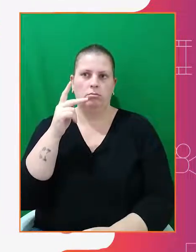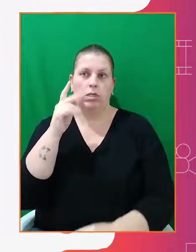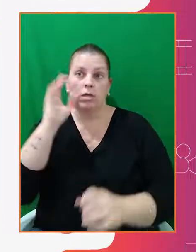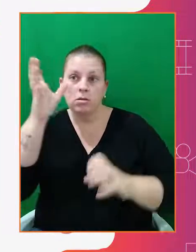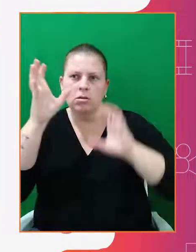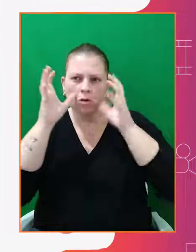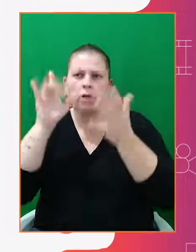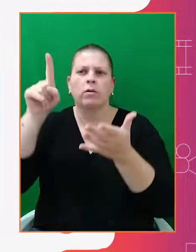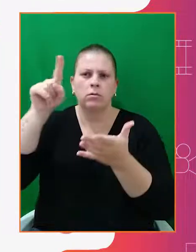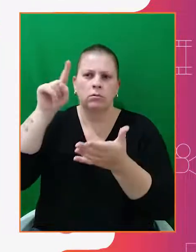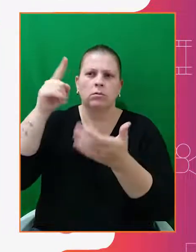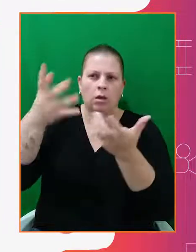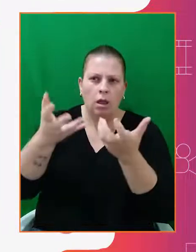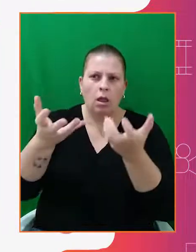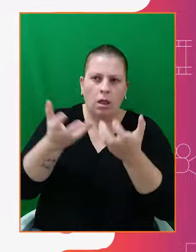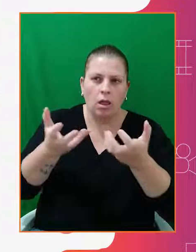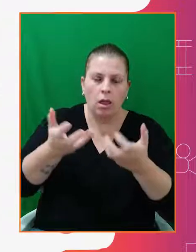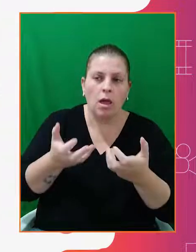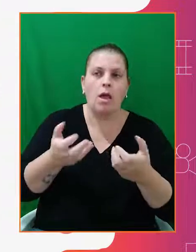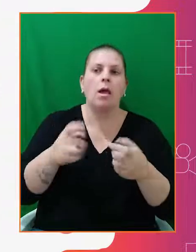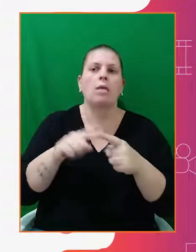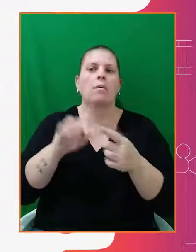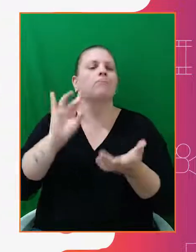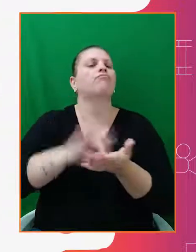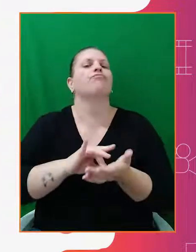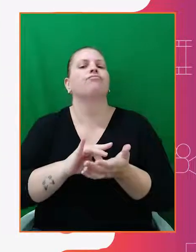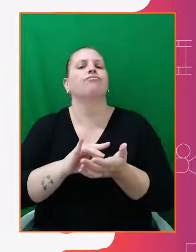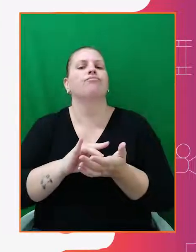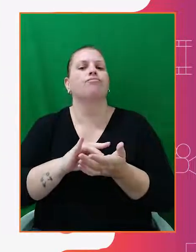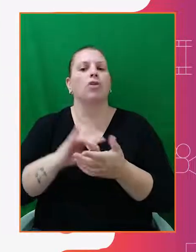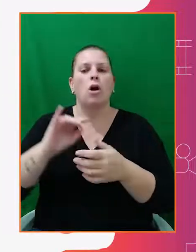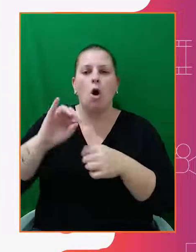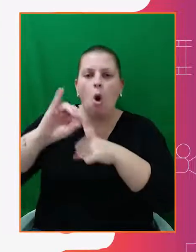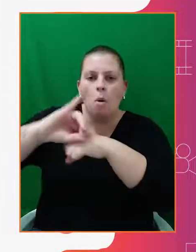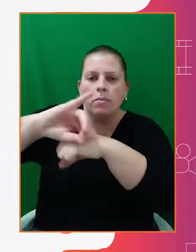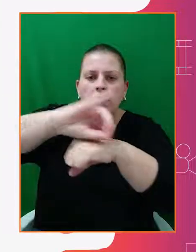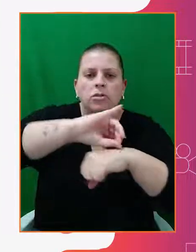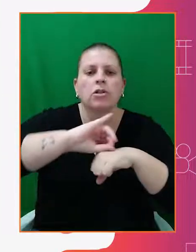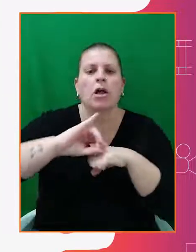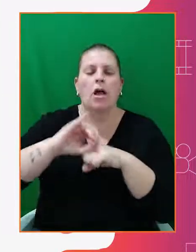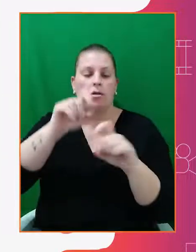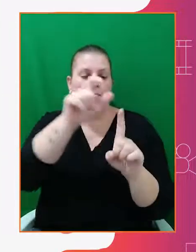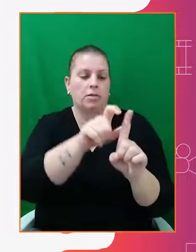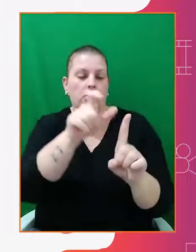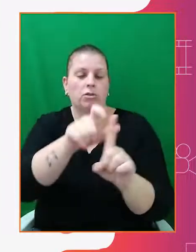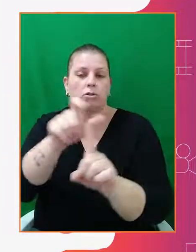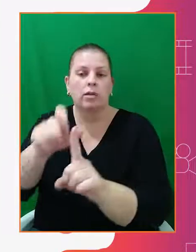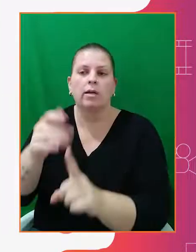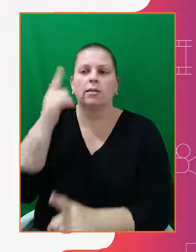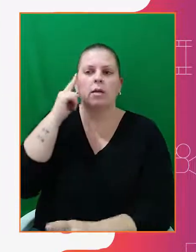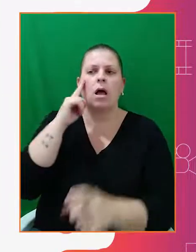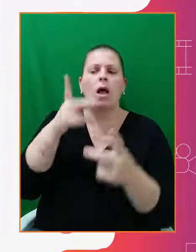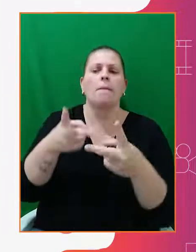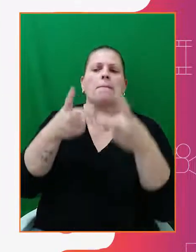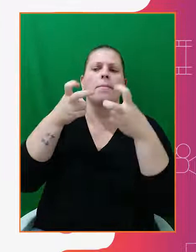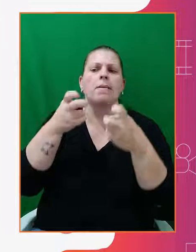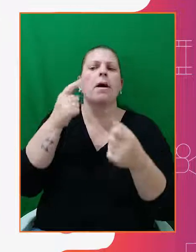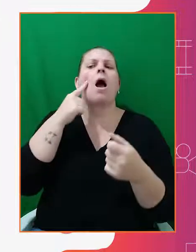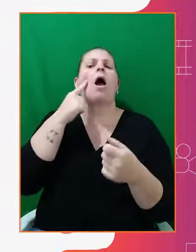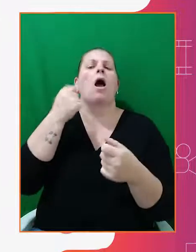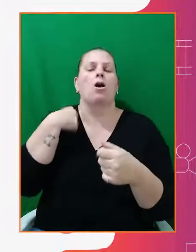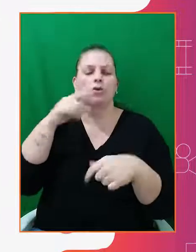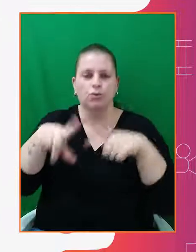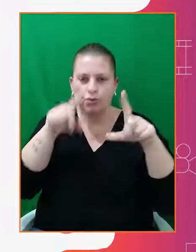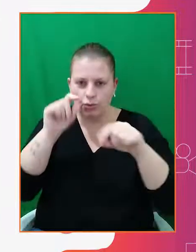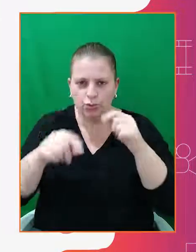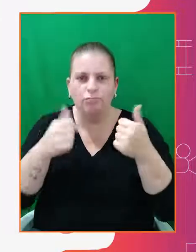alterar, inclusive, que vão ser afirmativas tanto para os objetos quanto para os personagens, e para saber se estamos no caminho certo